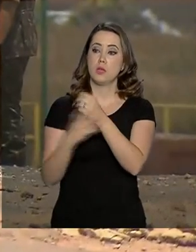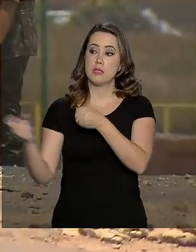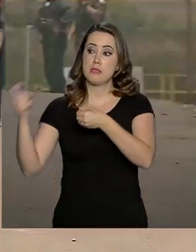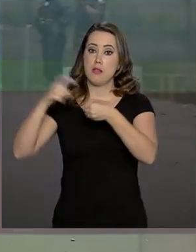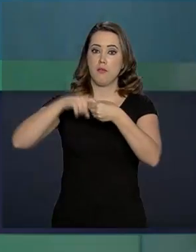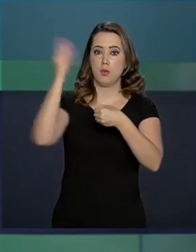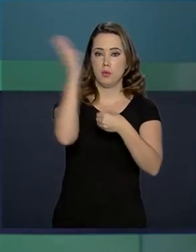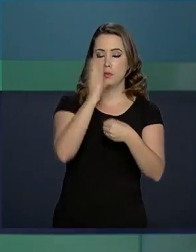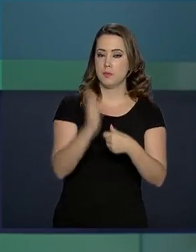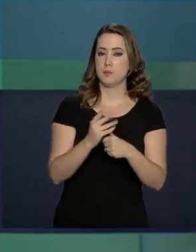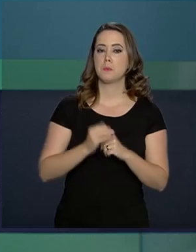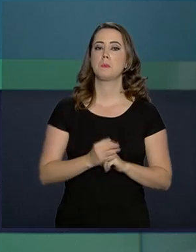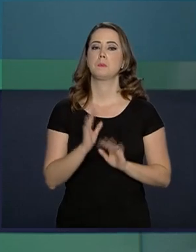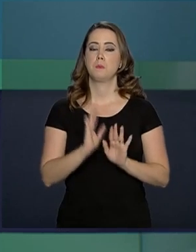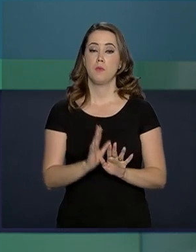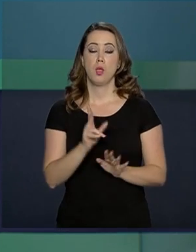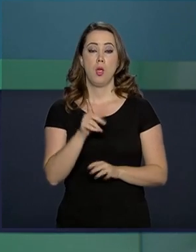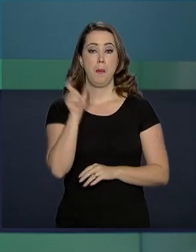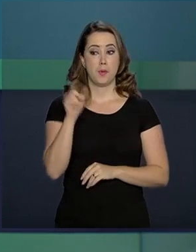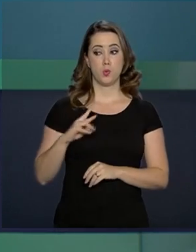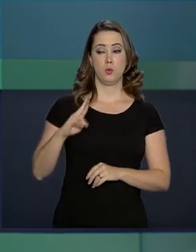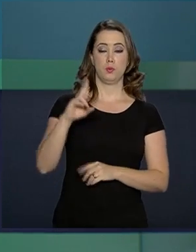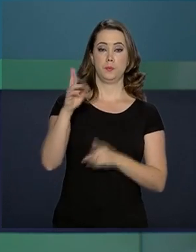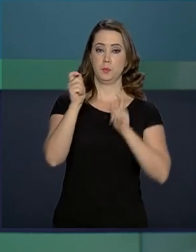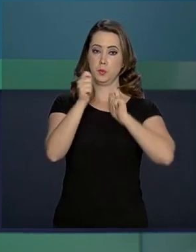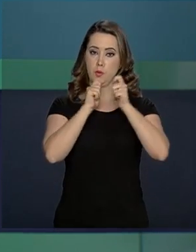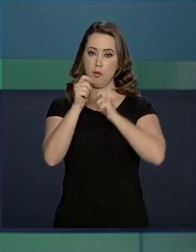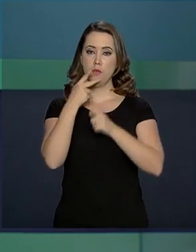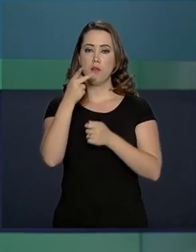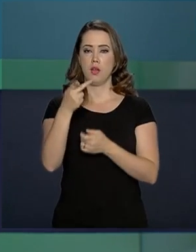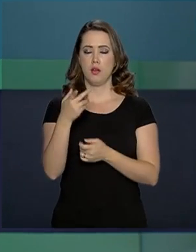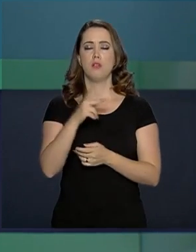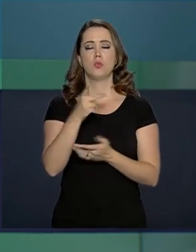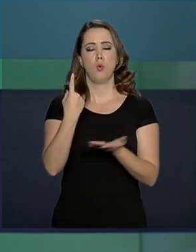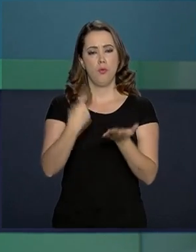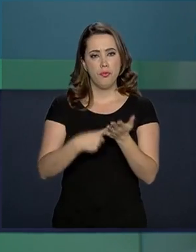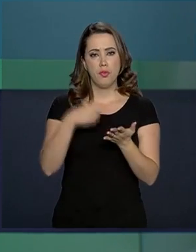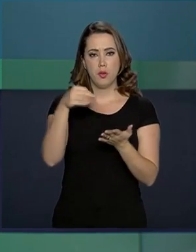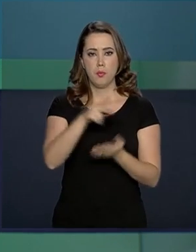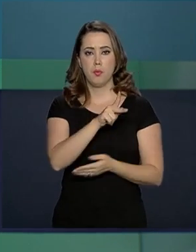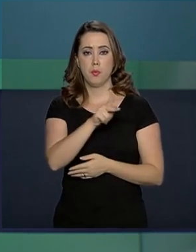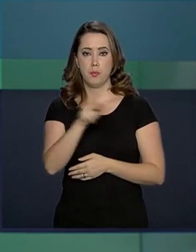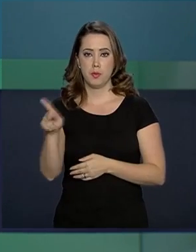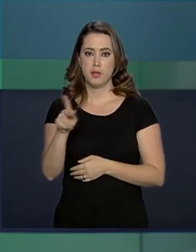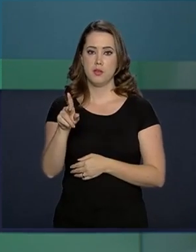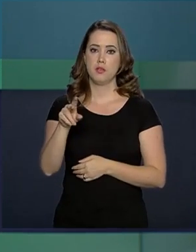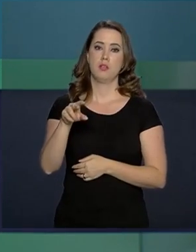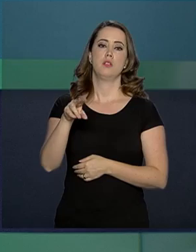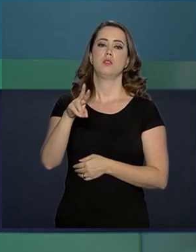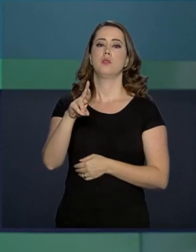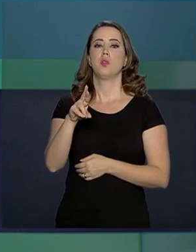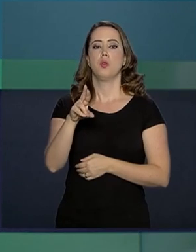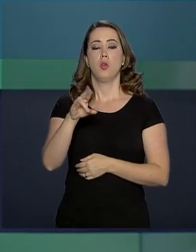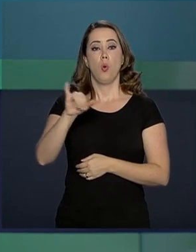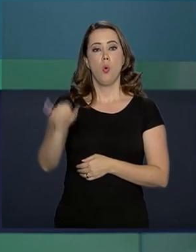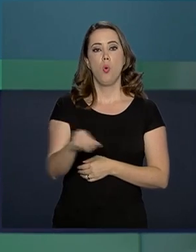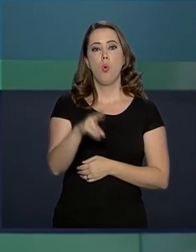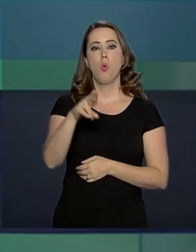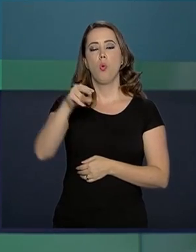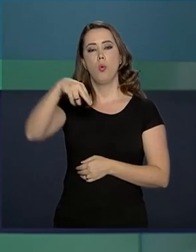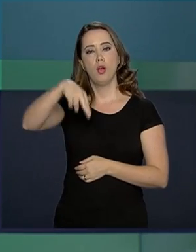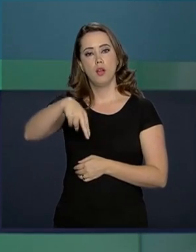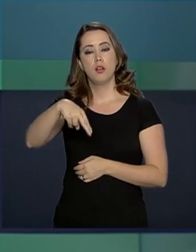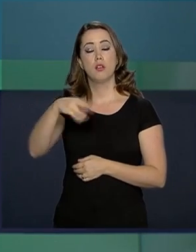da fronteira. Porta-voz da presidência confirma a chegada do presidente interino da Venezuela, Juan Guaidó, ainda hoje